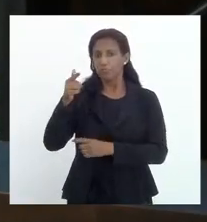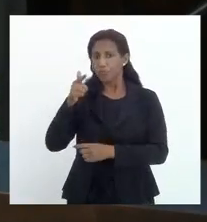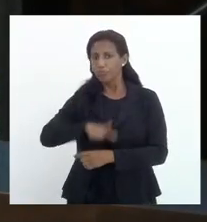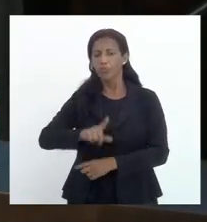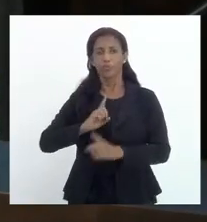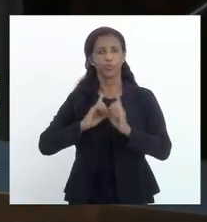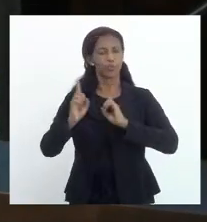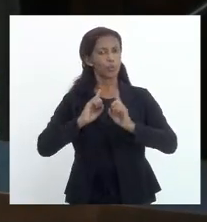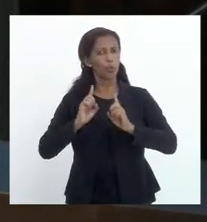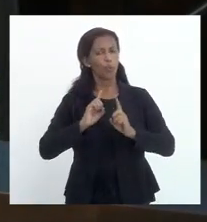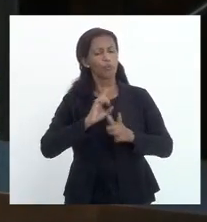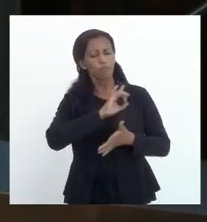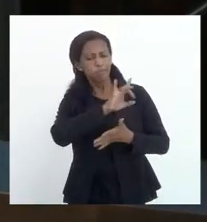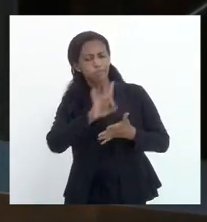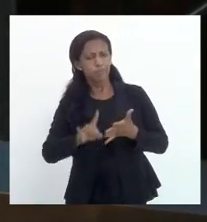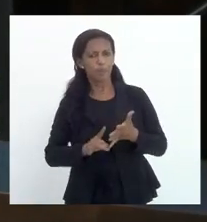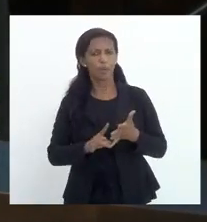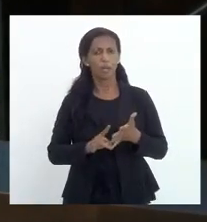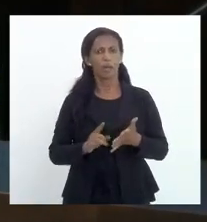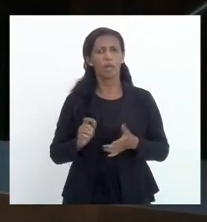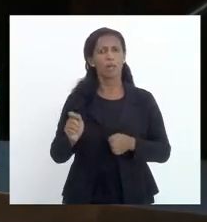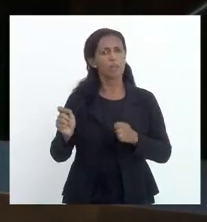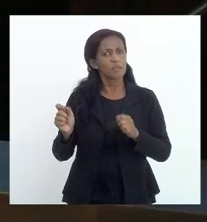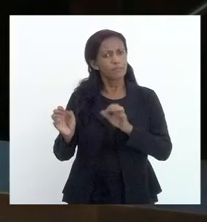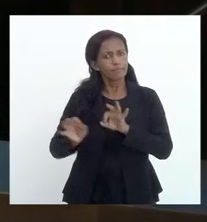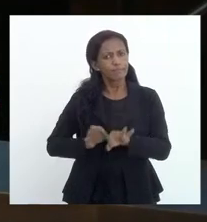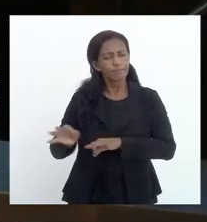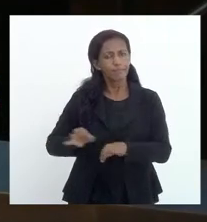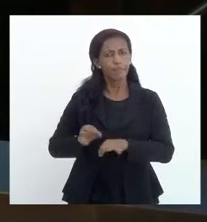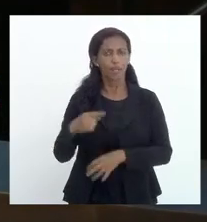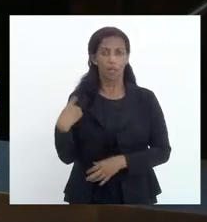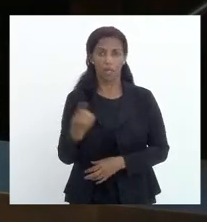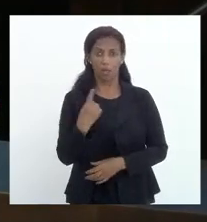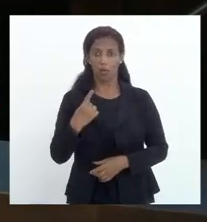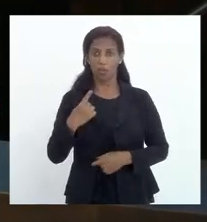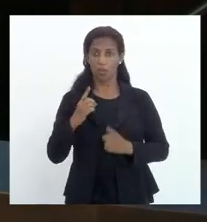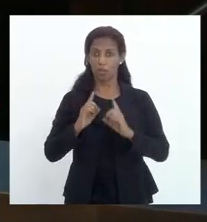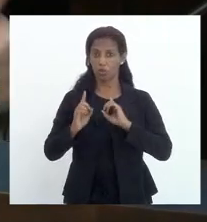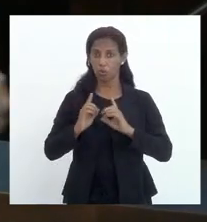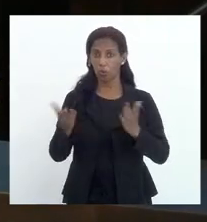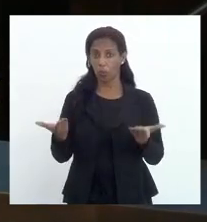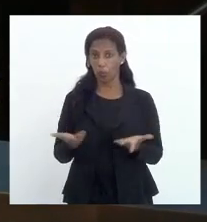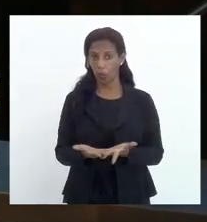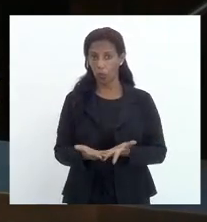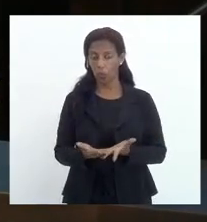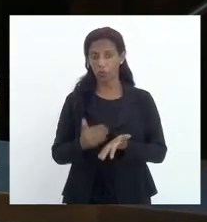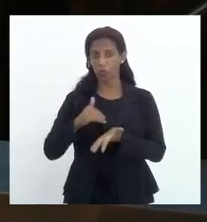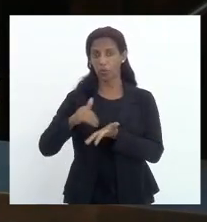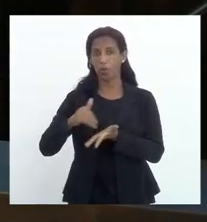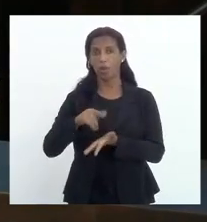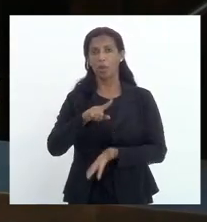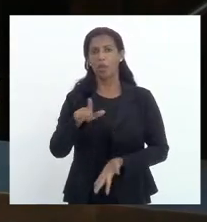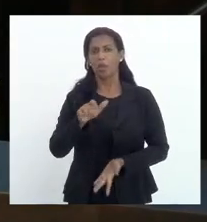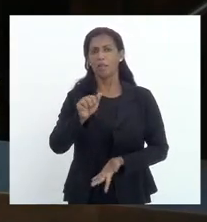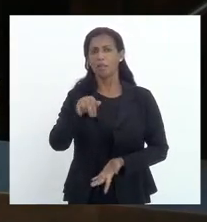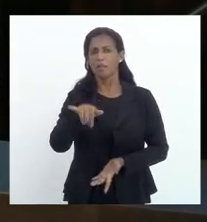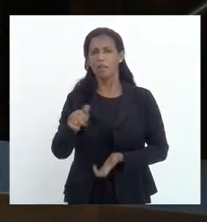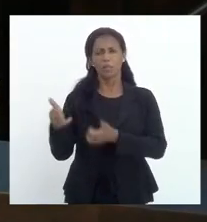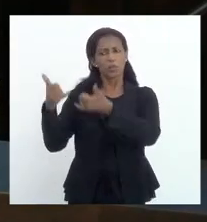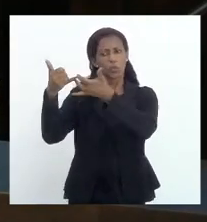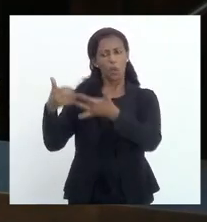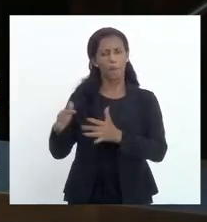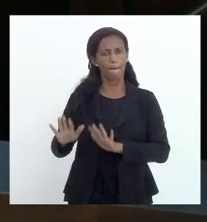são pontos a serem feitos, mas que é estabelecido. A nossa discussão hoje, e o secretário Zamit colocou muito bem